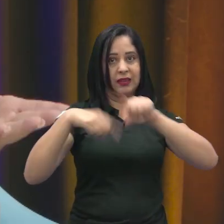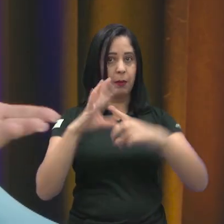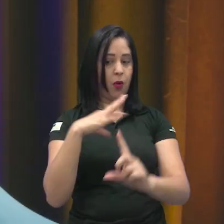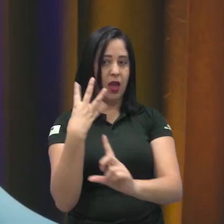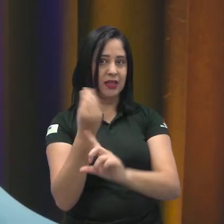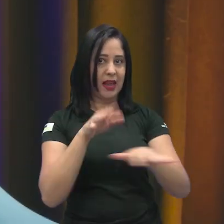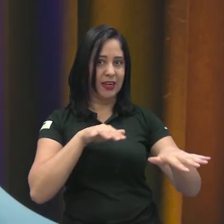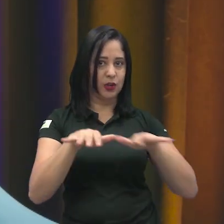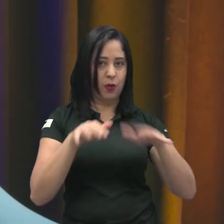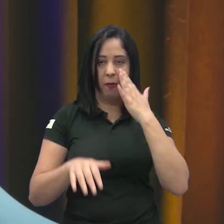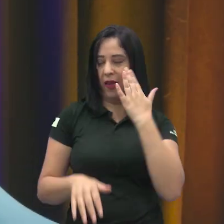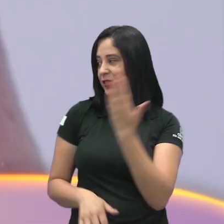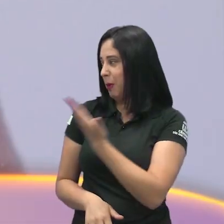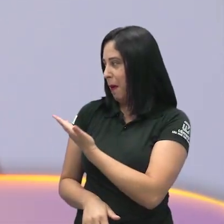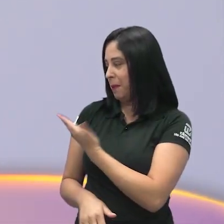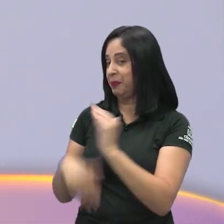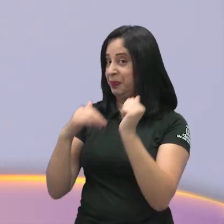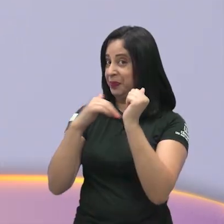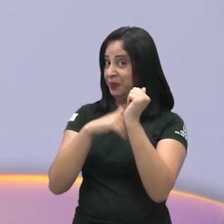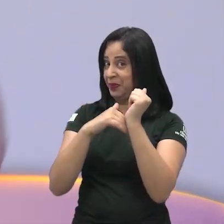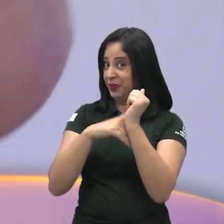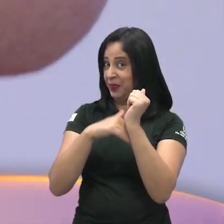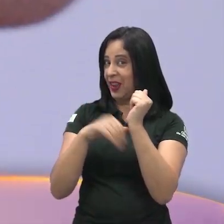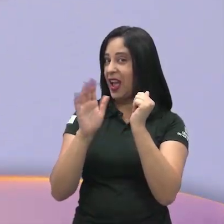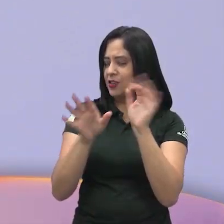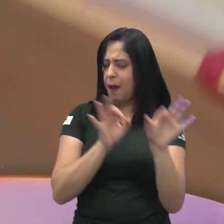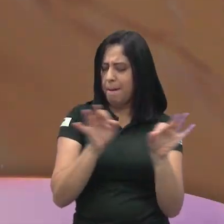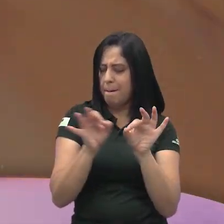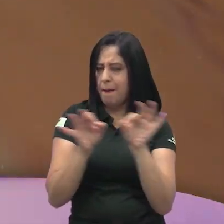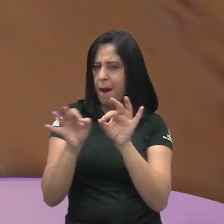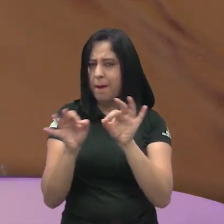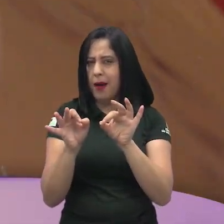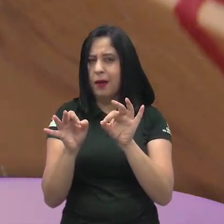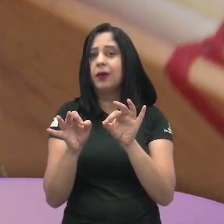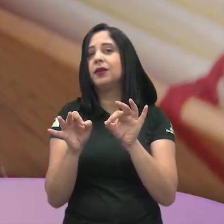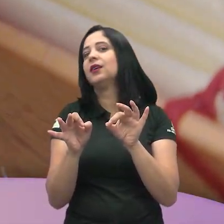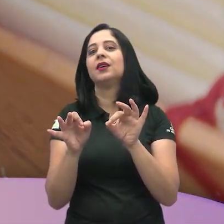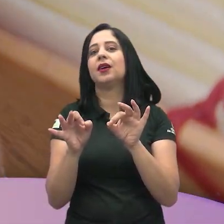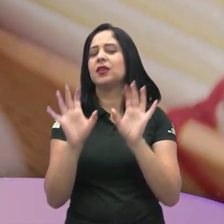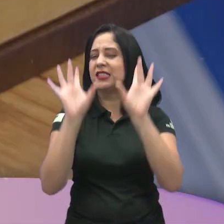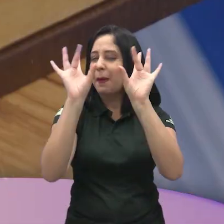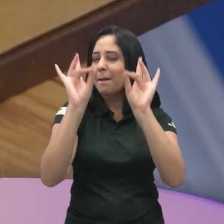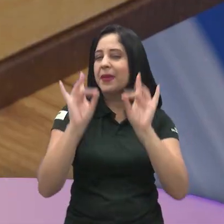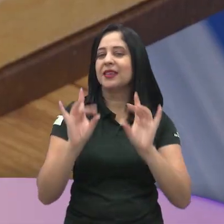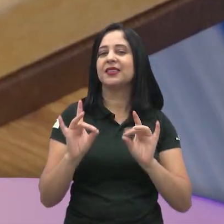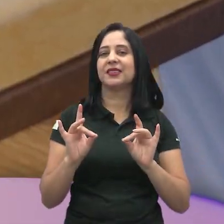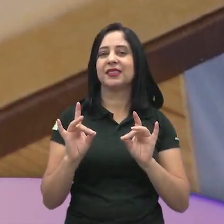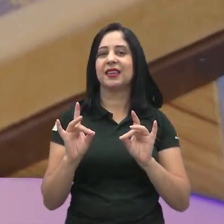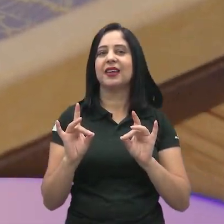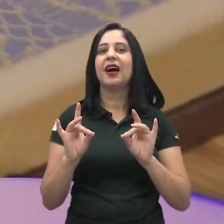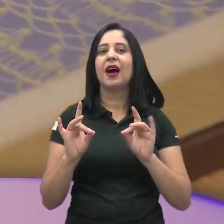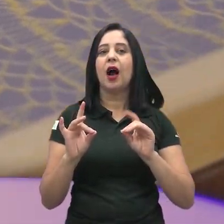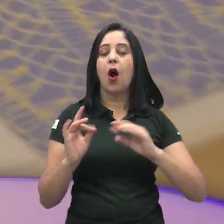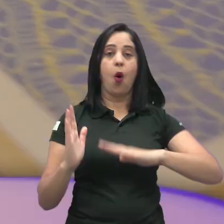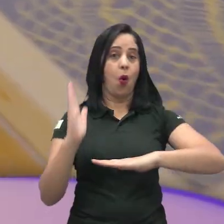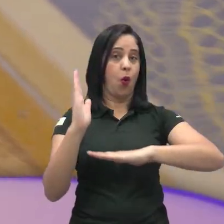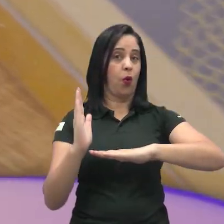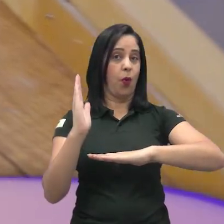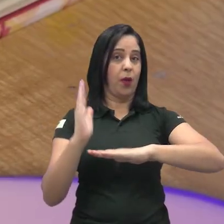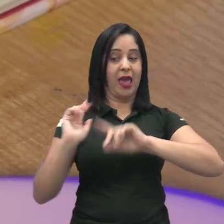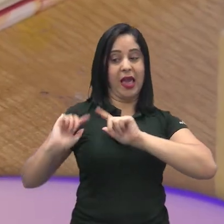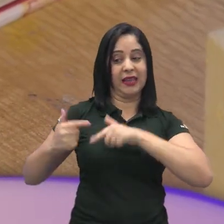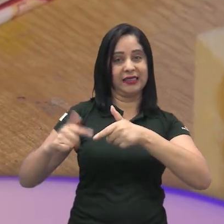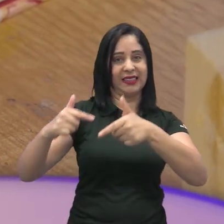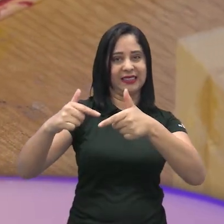no quadro Arte em Movimento, a nossa artista misteriosa já está preparando uma criação especial que une o